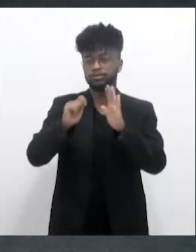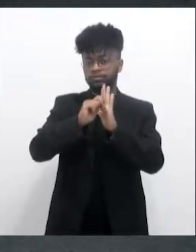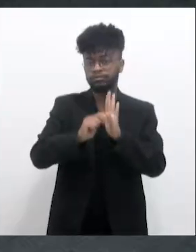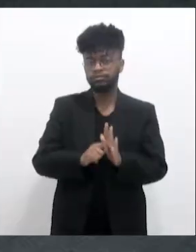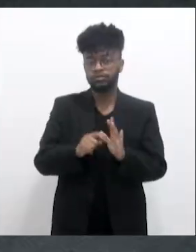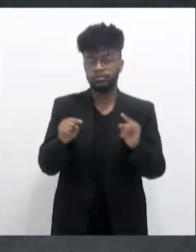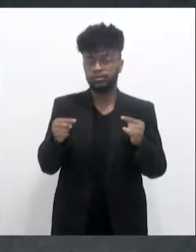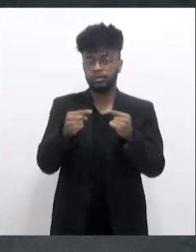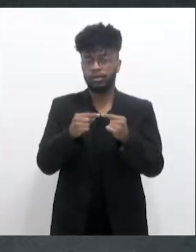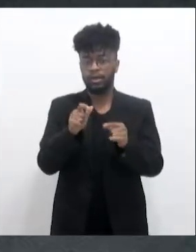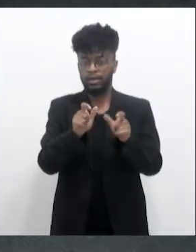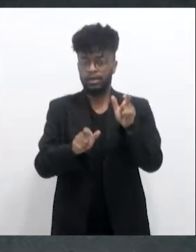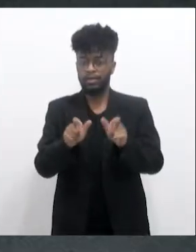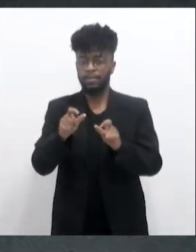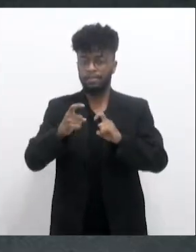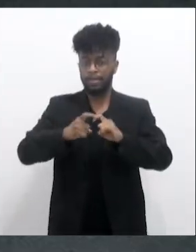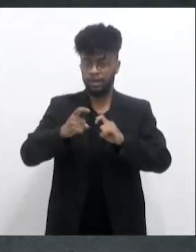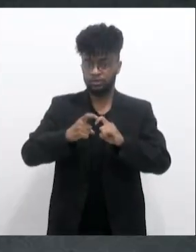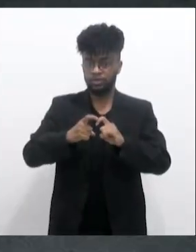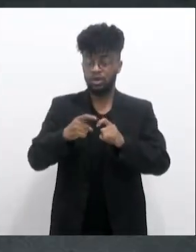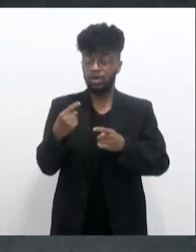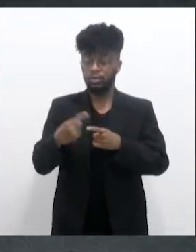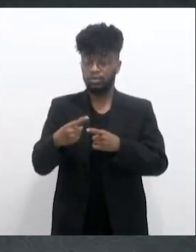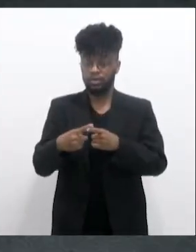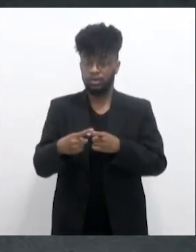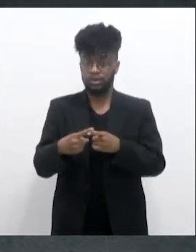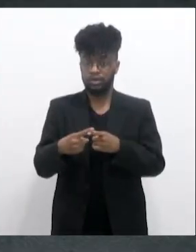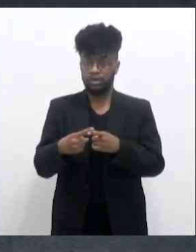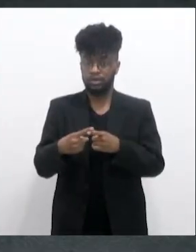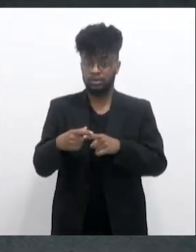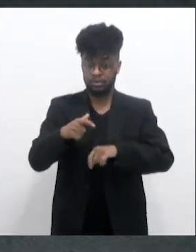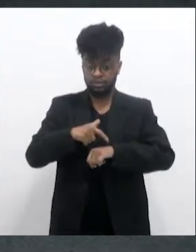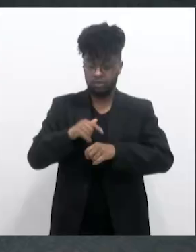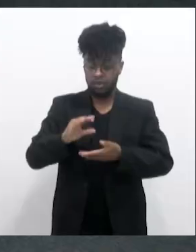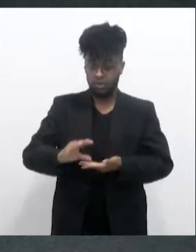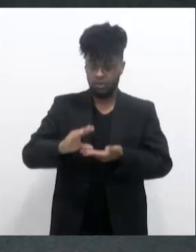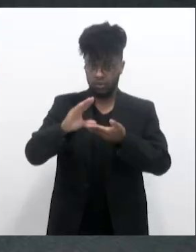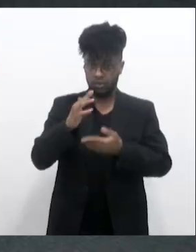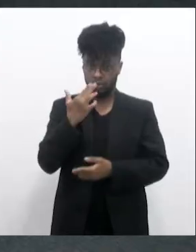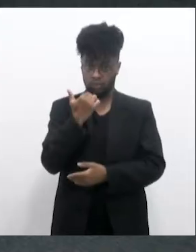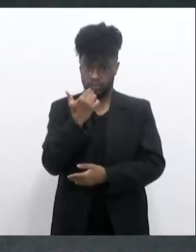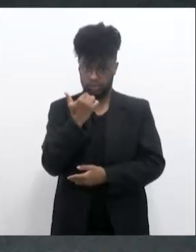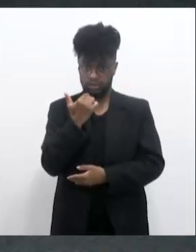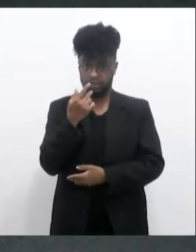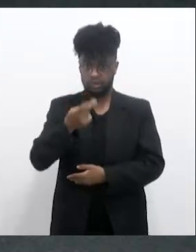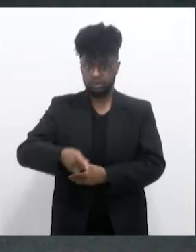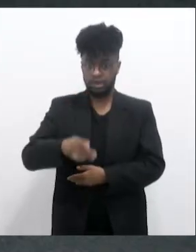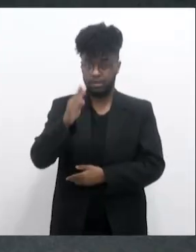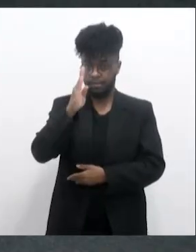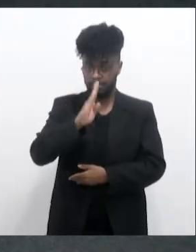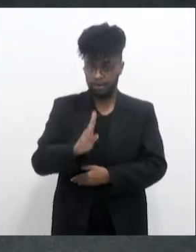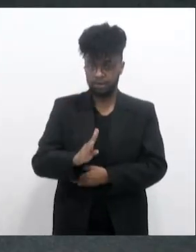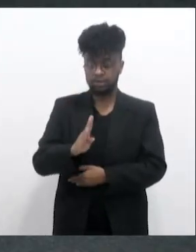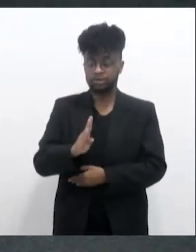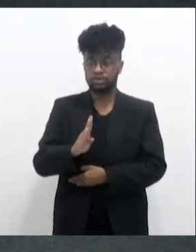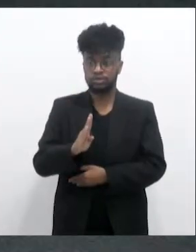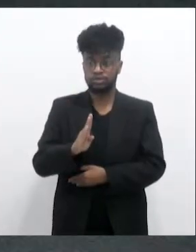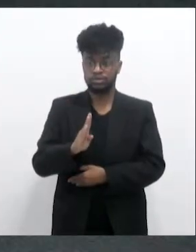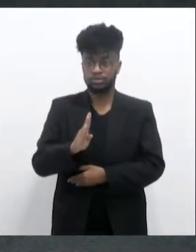prescritor medicamentoso pelo médico, porque desde que o Conselho de Nutrição no Brasil se